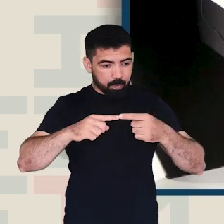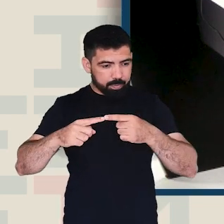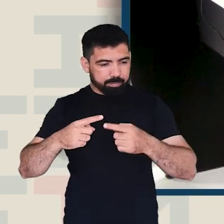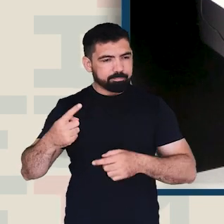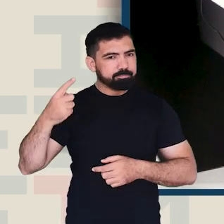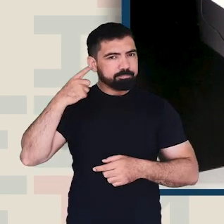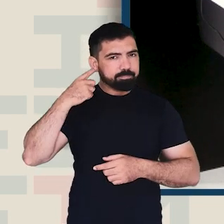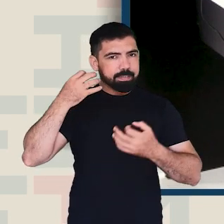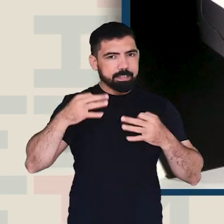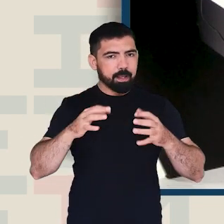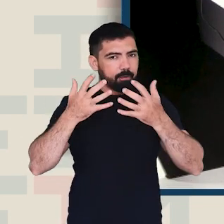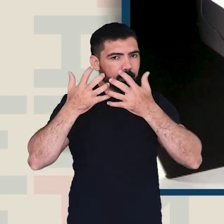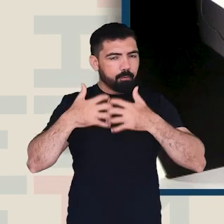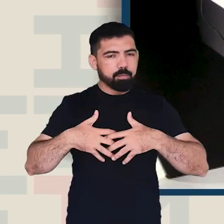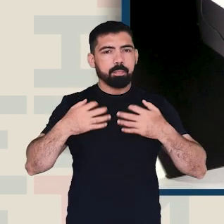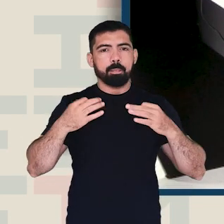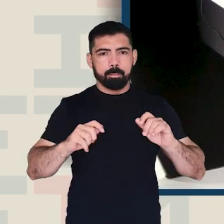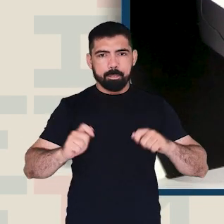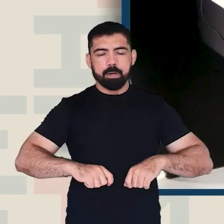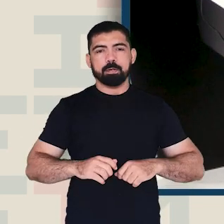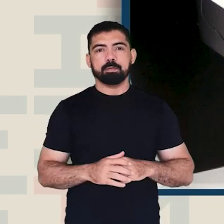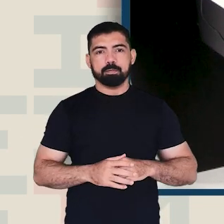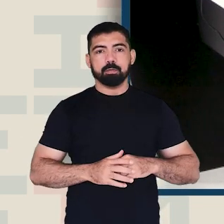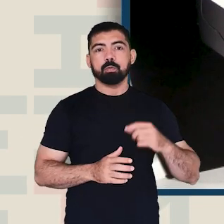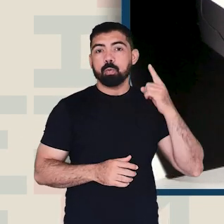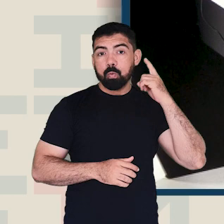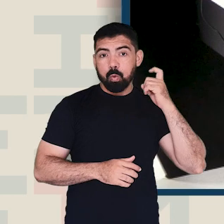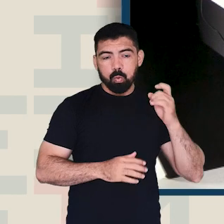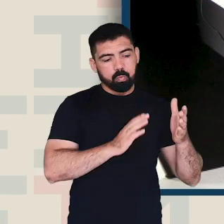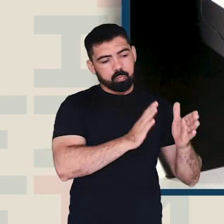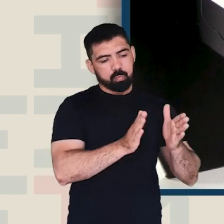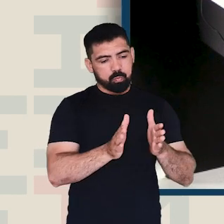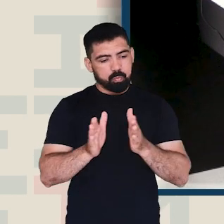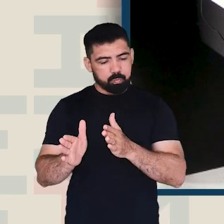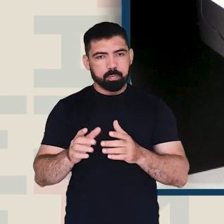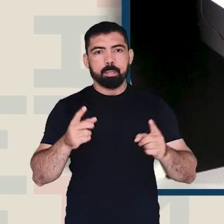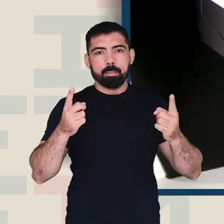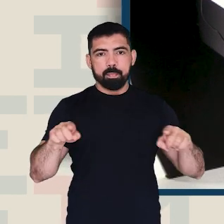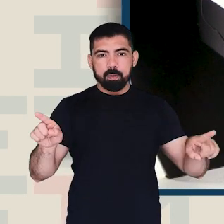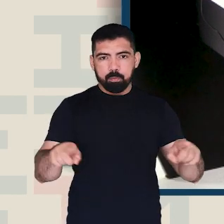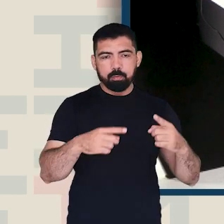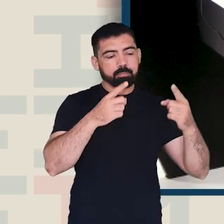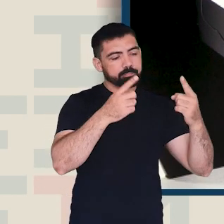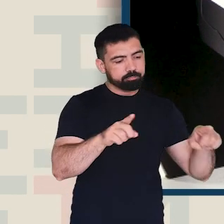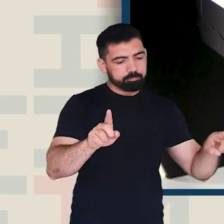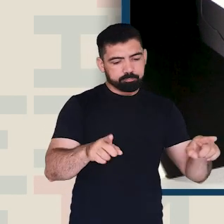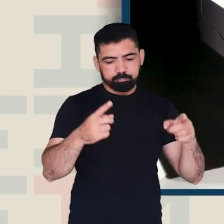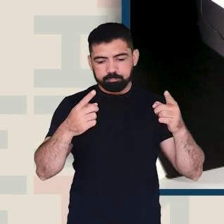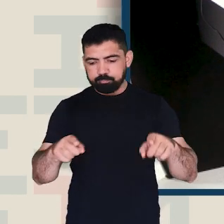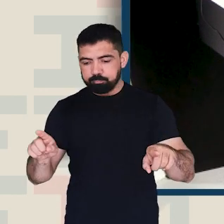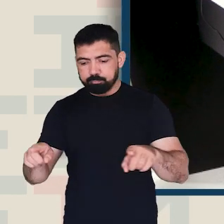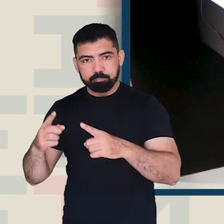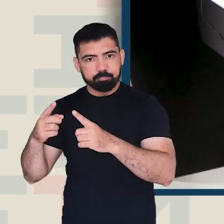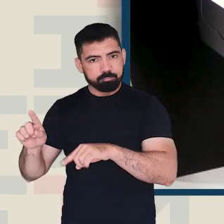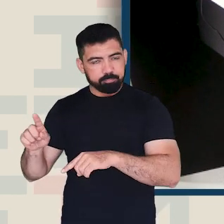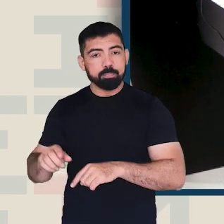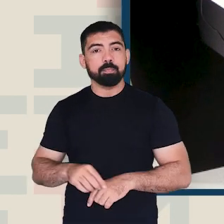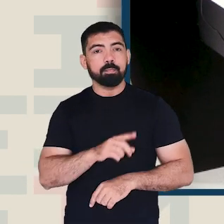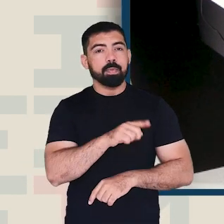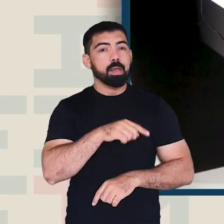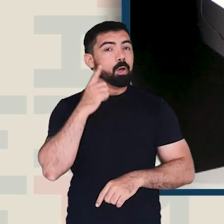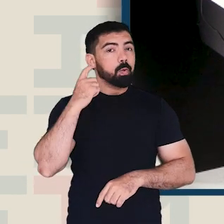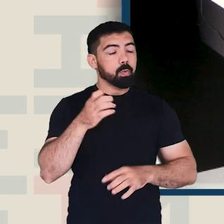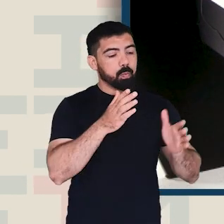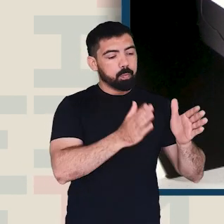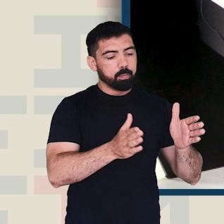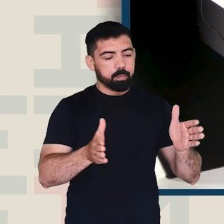que combinar, tem que funcionar. A combinação de sons sucessivos. Então, a regra diz que melodia é a combinação de sons